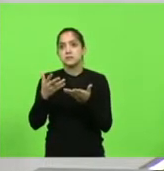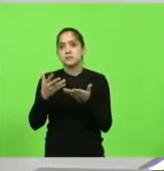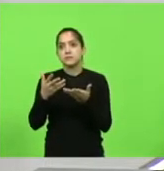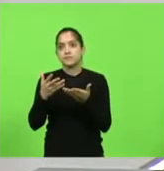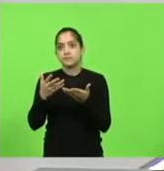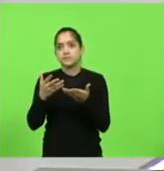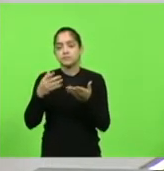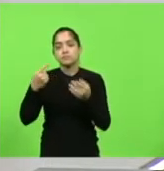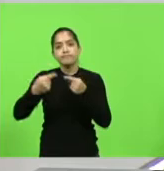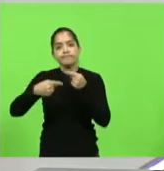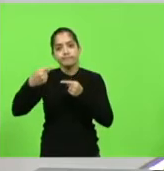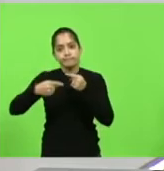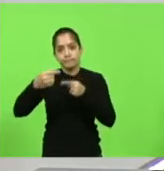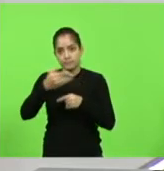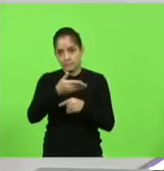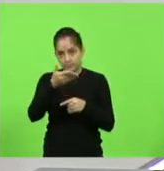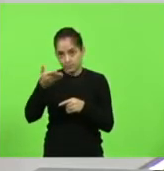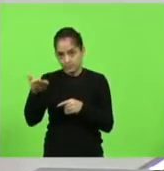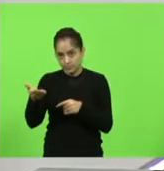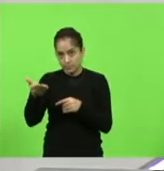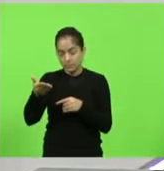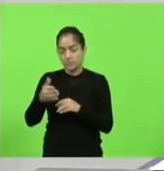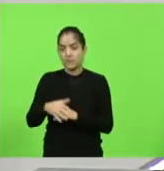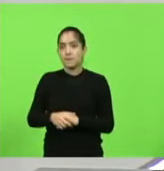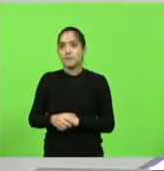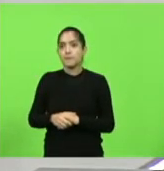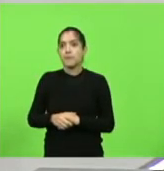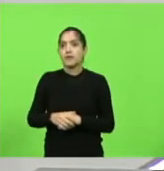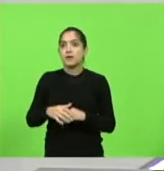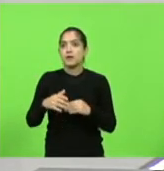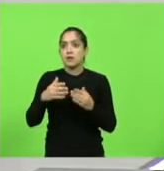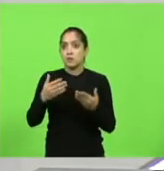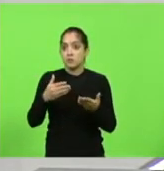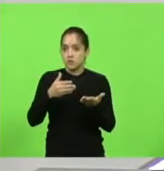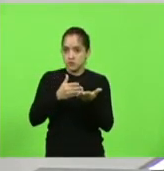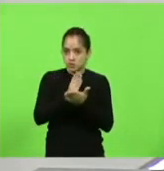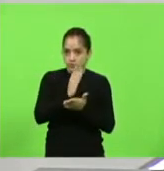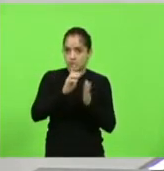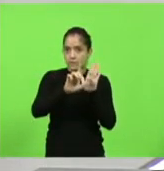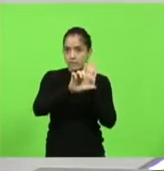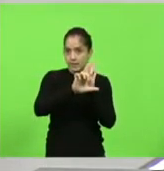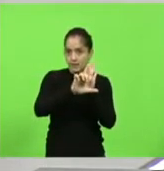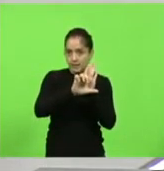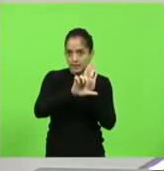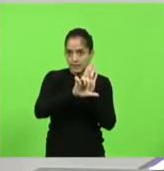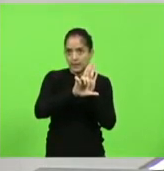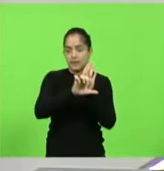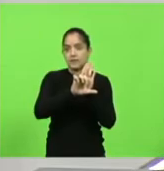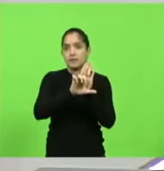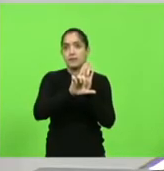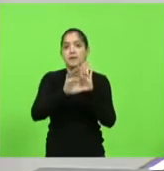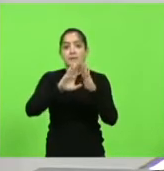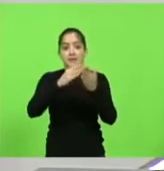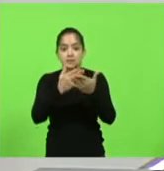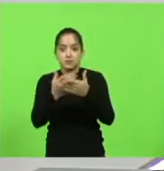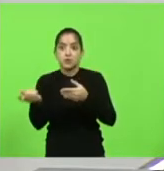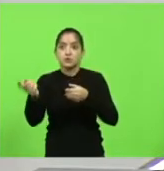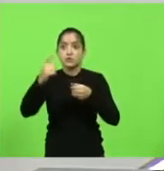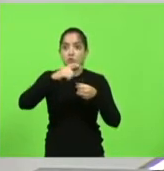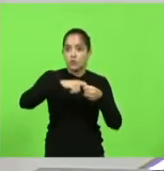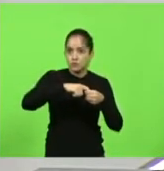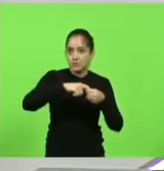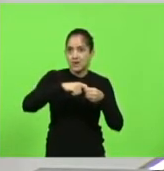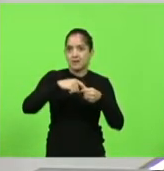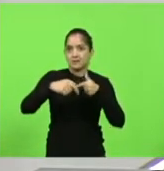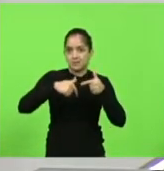fazer um debate aqui com os colegas deputados. É que quando a gente aprova a lei para voltar às escolas de forma presencial, junto com a